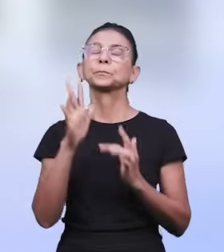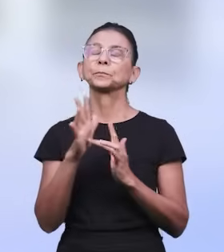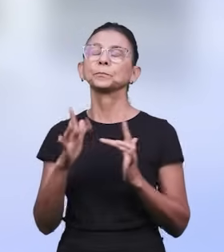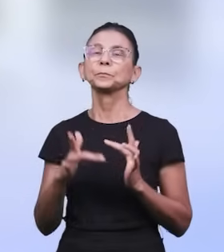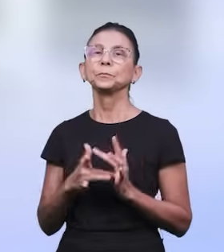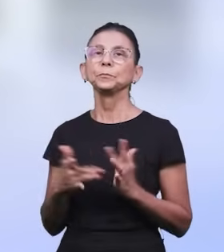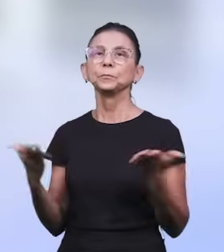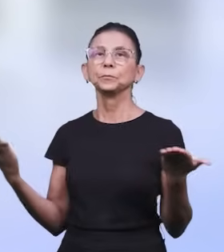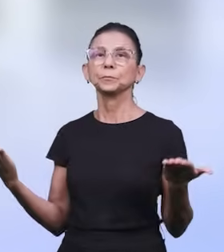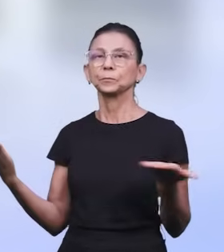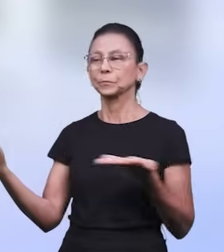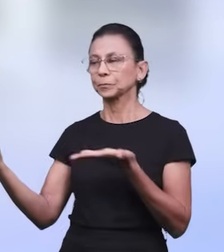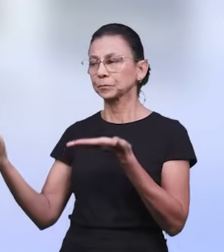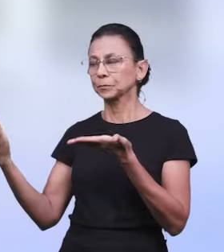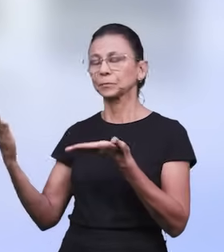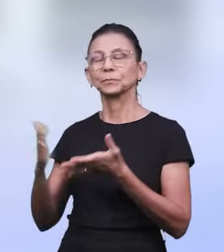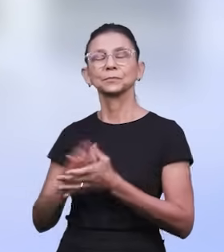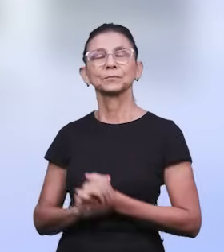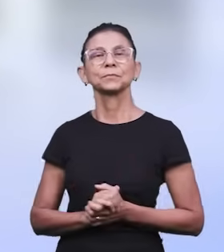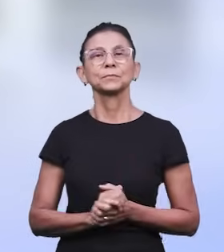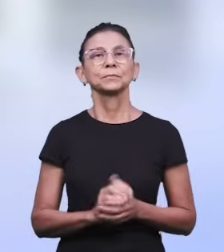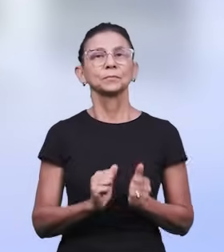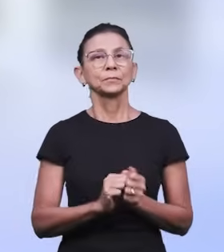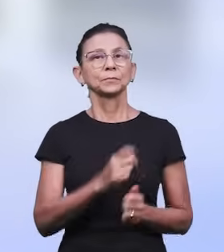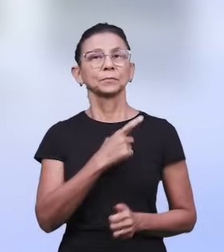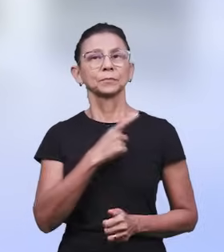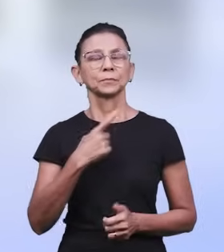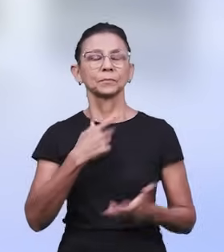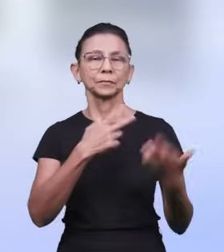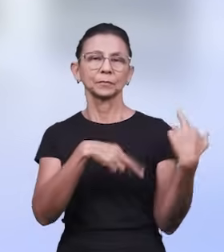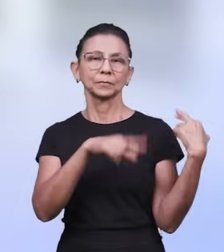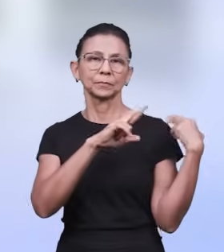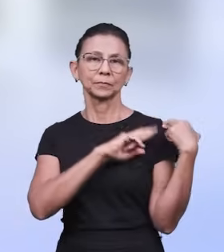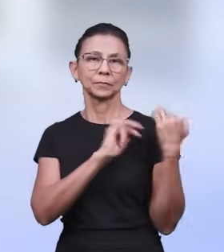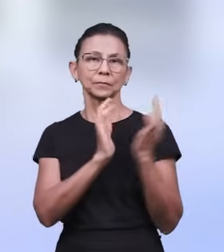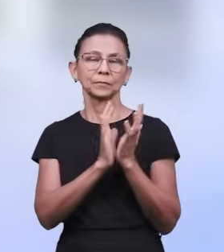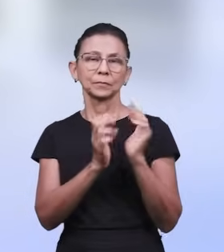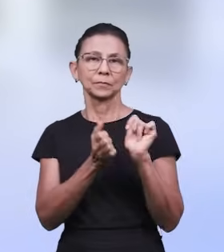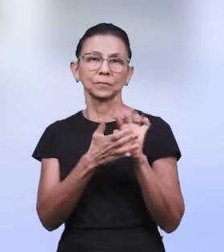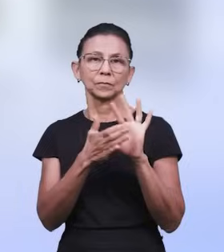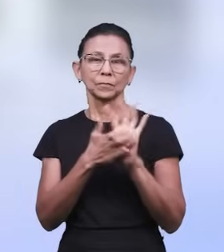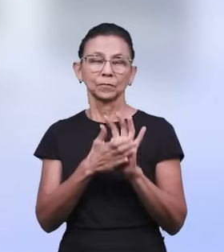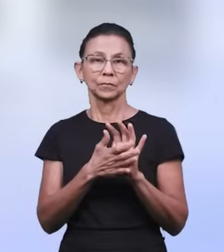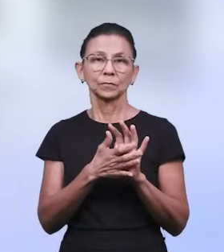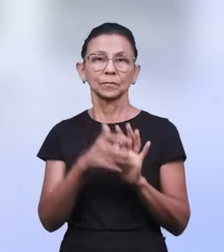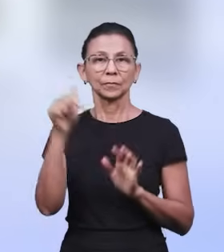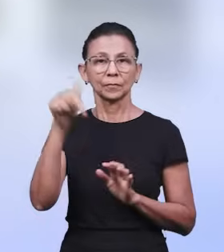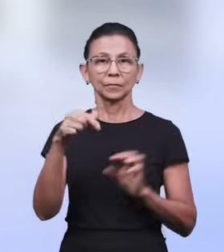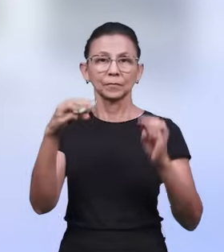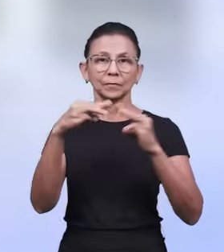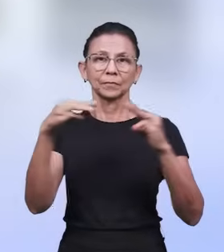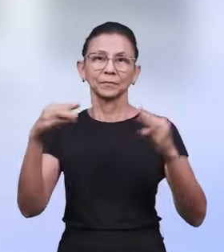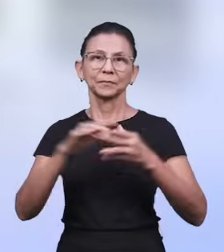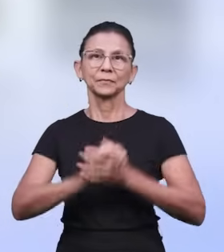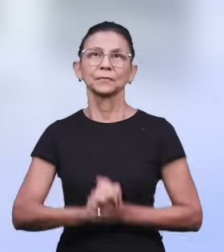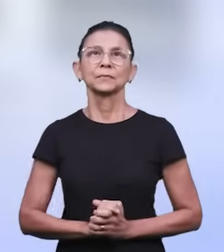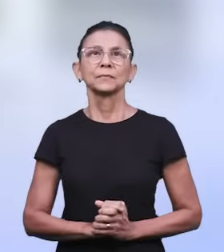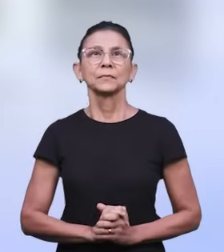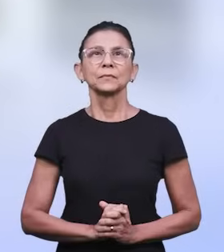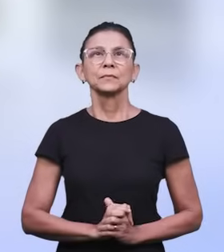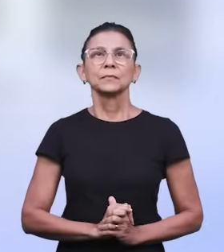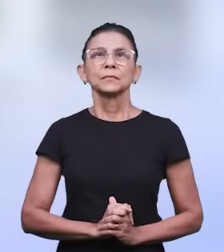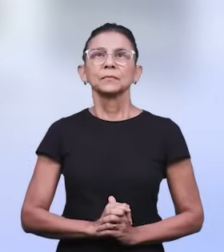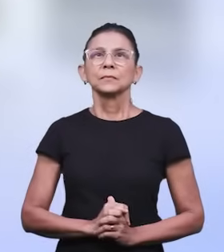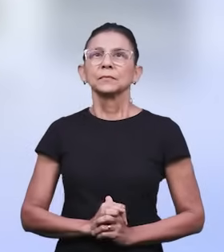Jesus, eu estou aqui com o pastor Carlos Aguiar, responsável pelo grupo de louvor do Manaim. Pastor, paz do Senhor. Paz do